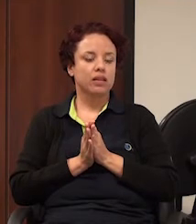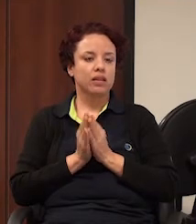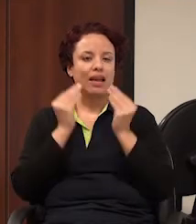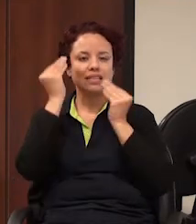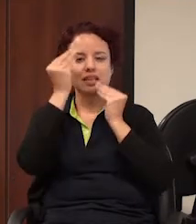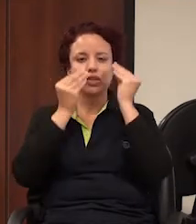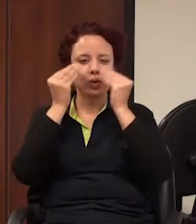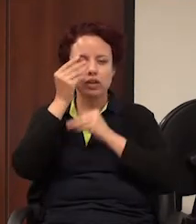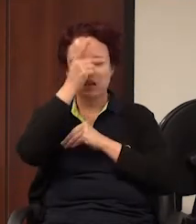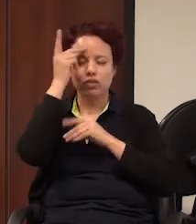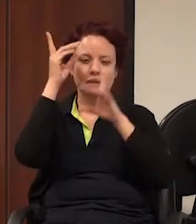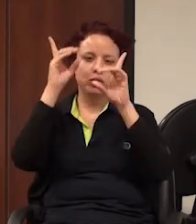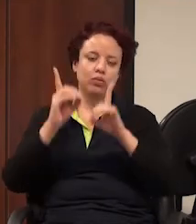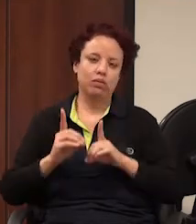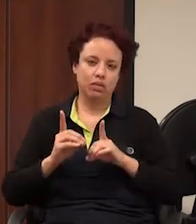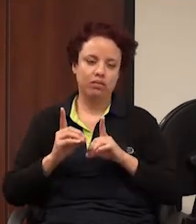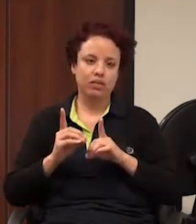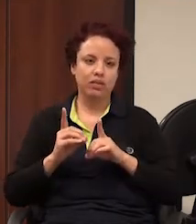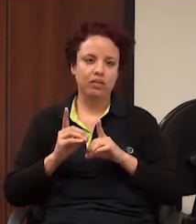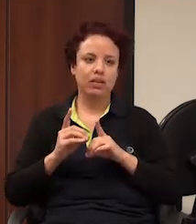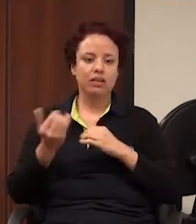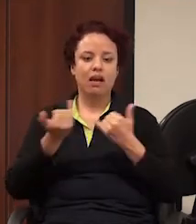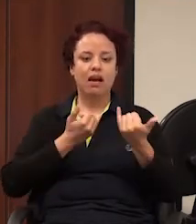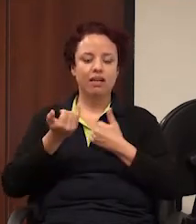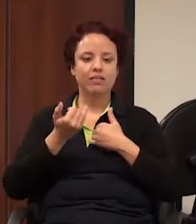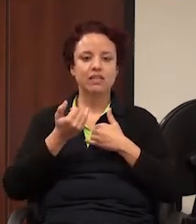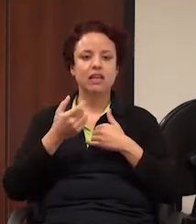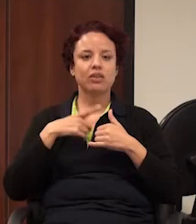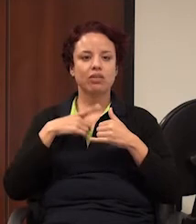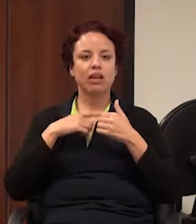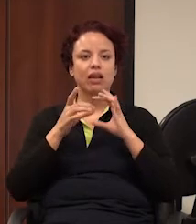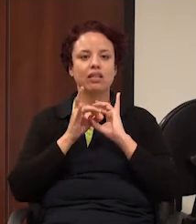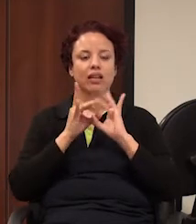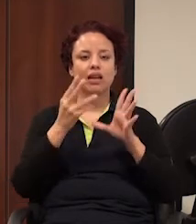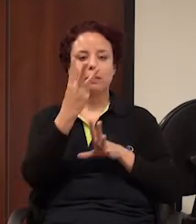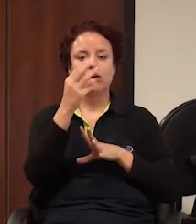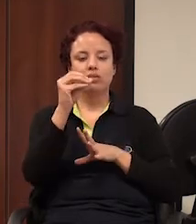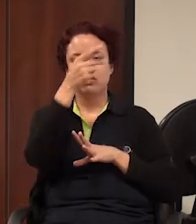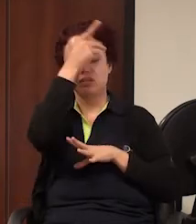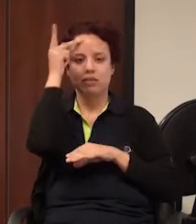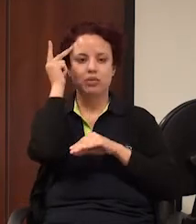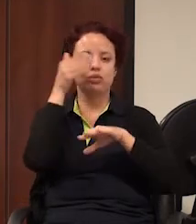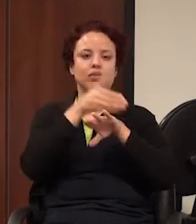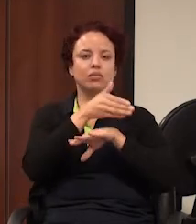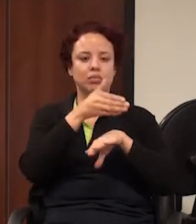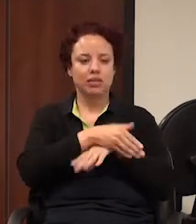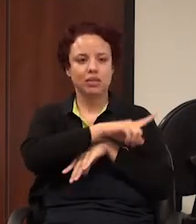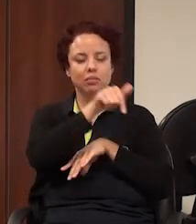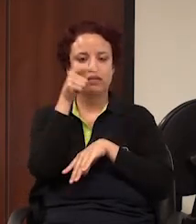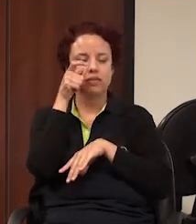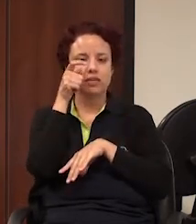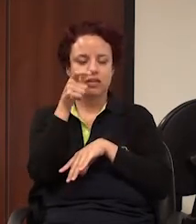Recebi agora há pouco aí que restam pouco mais de 30 vagas. Né. Quem tiver interesse, né,